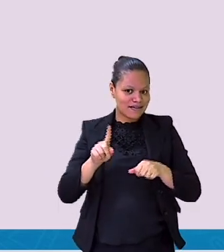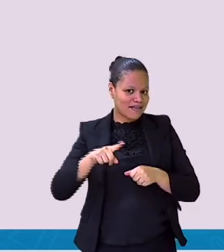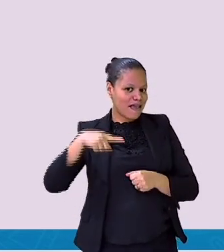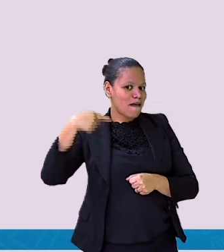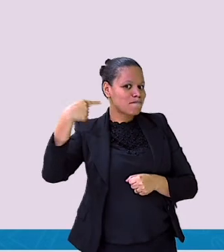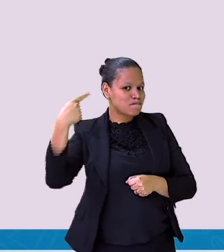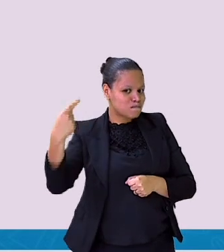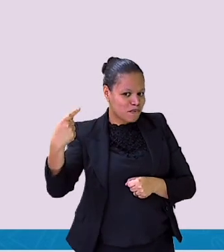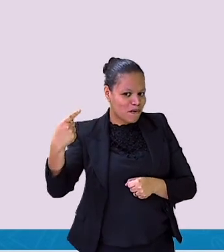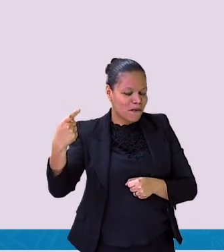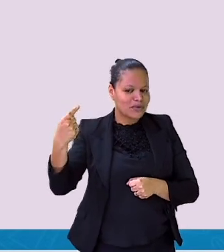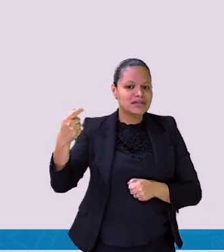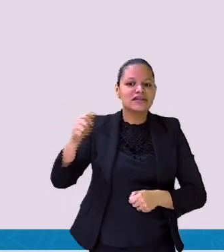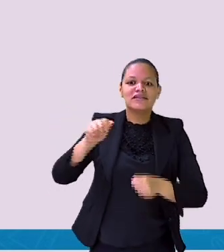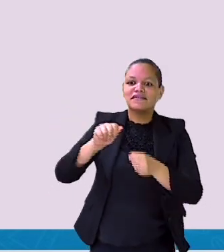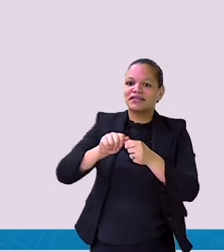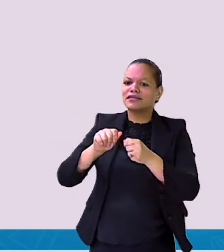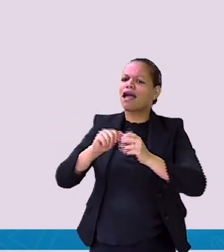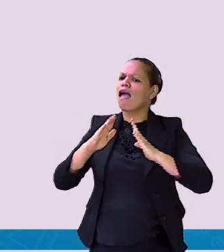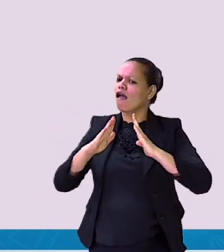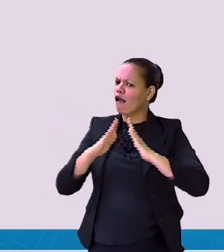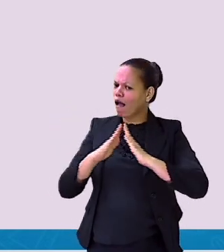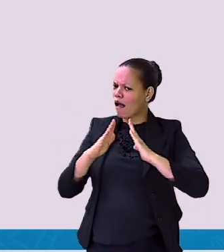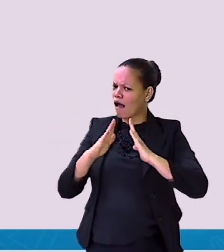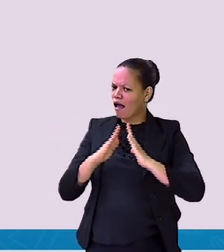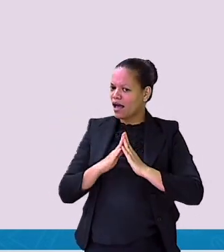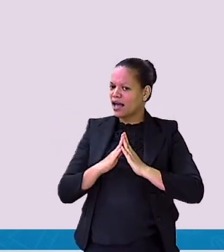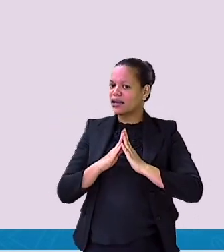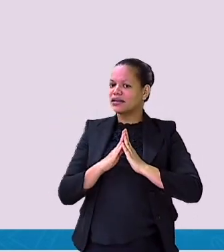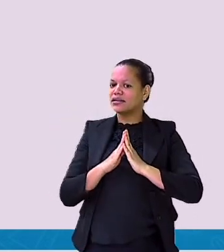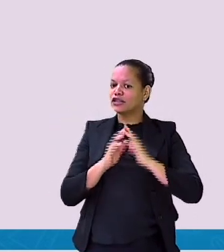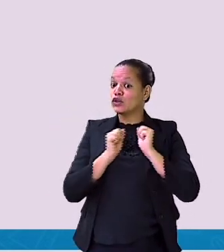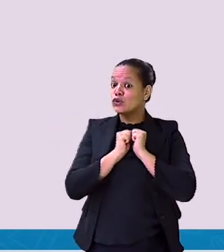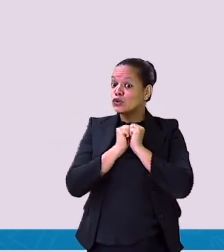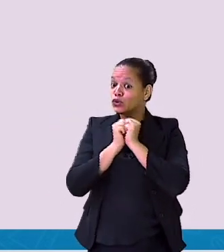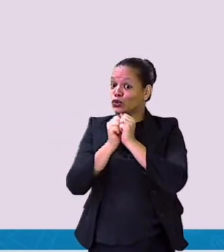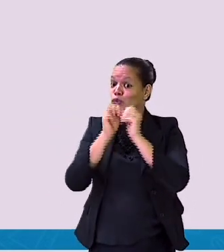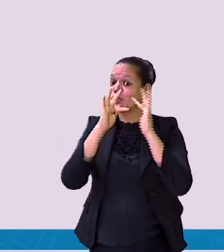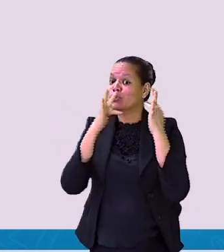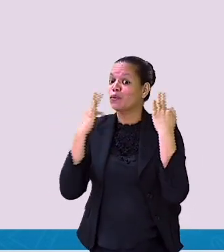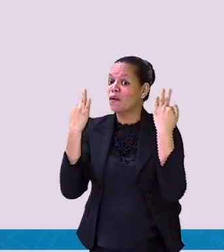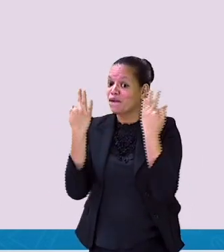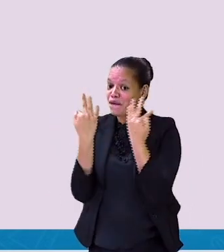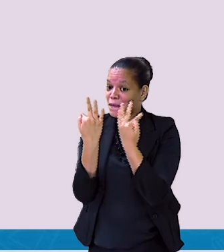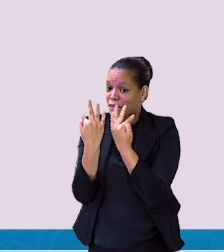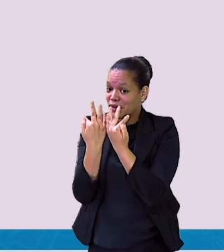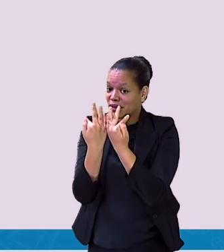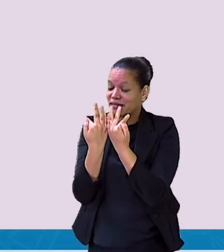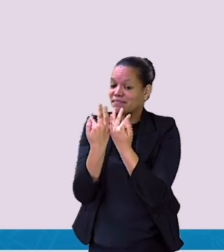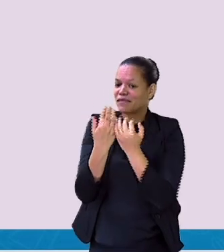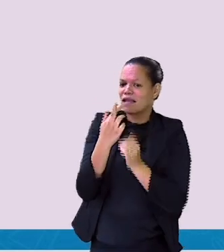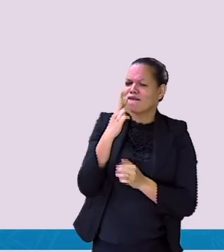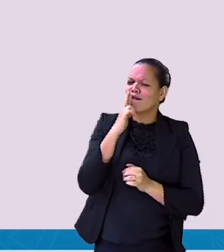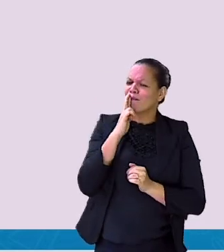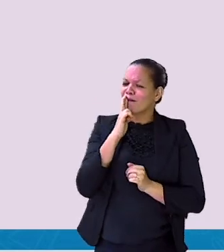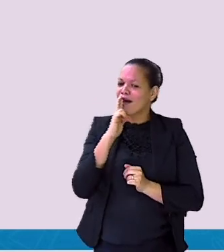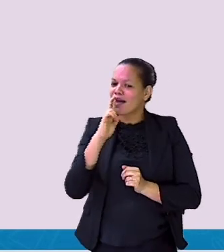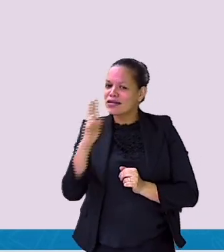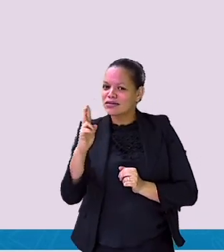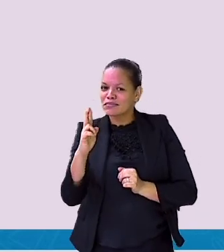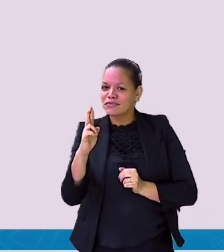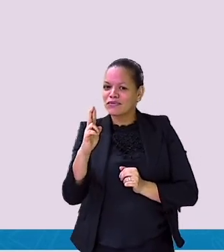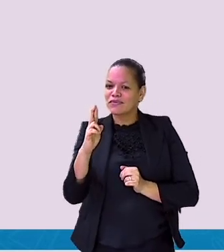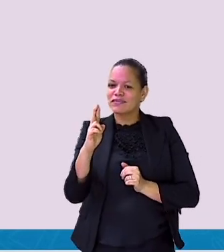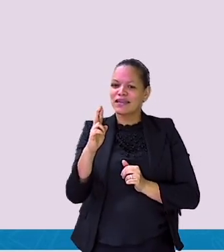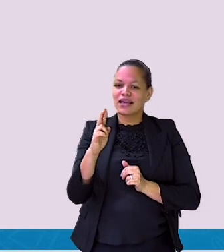o gráfico de vocês aí, da preferência da família de vocês, vocês vão responder quantas pessoas participaram da